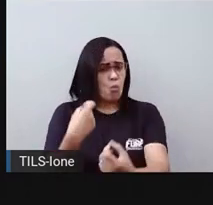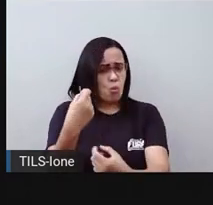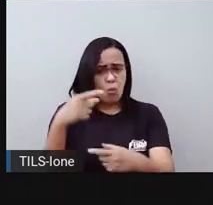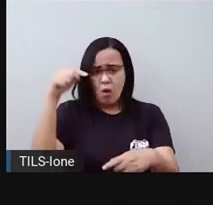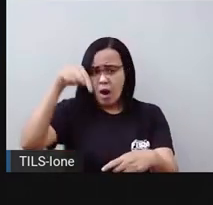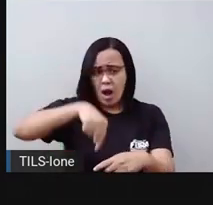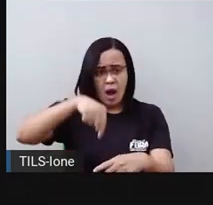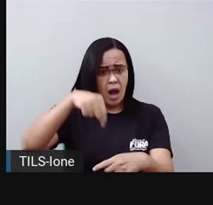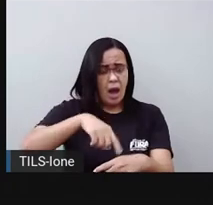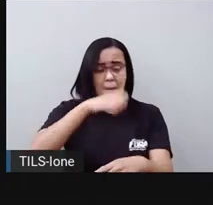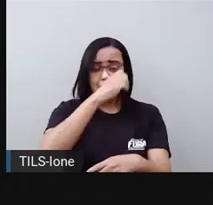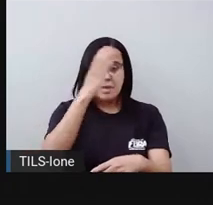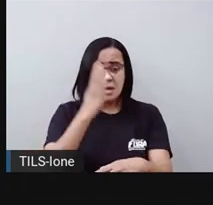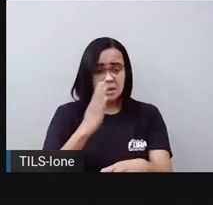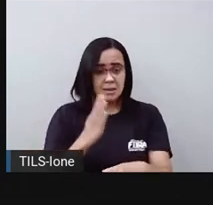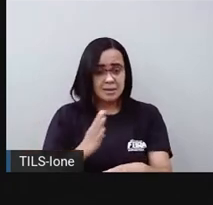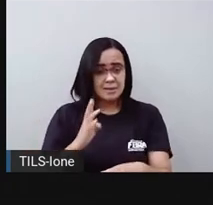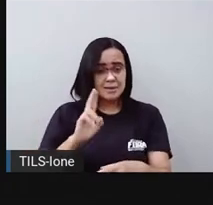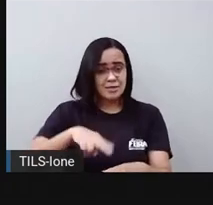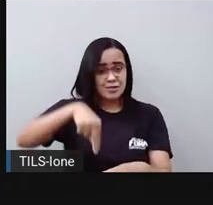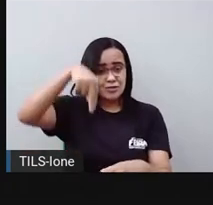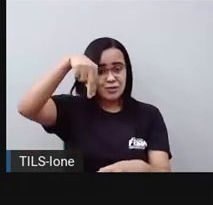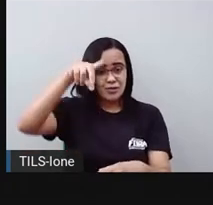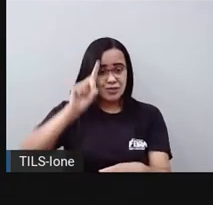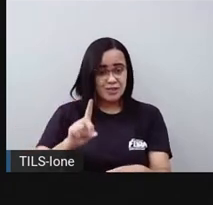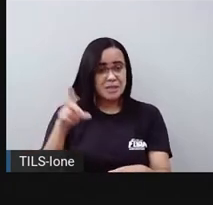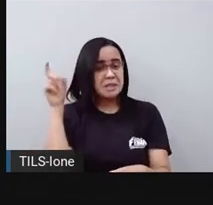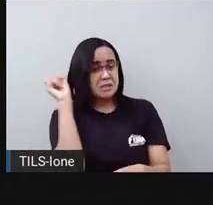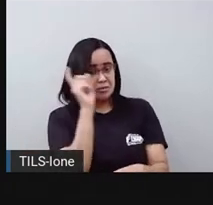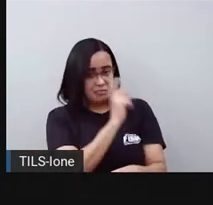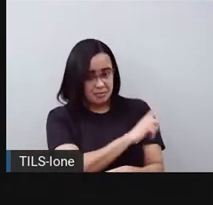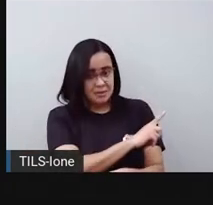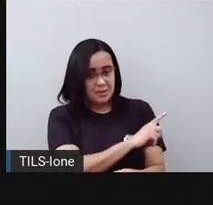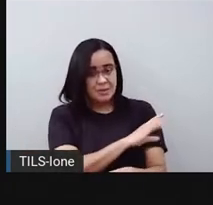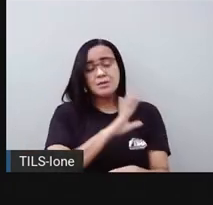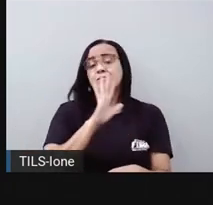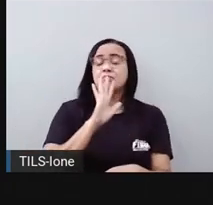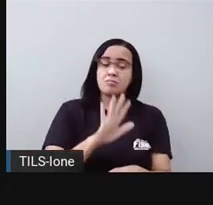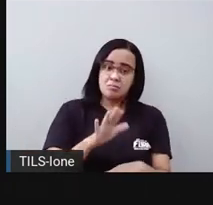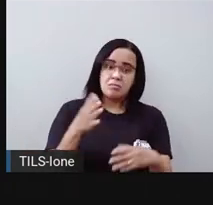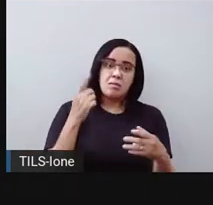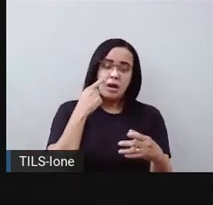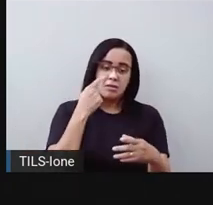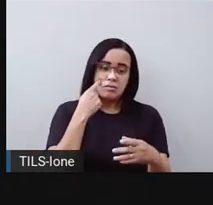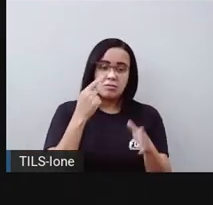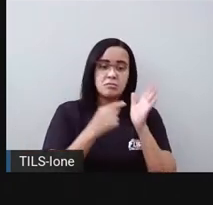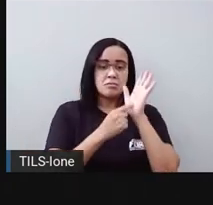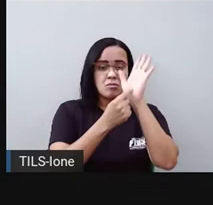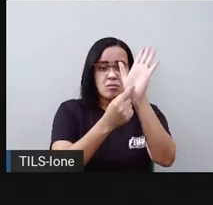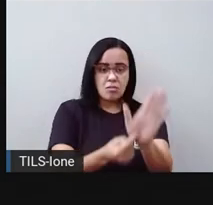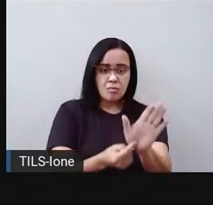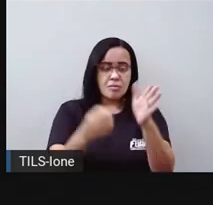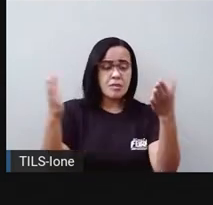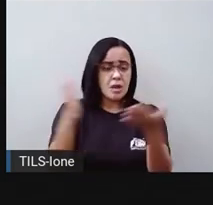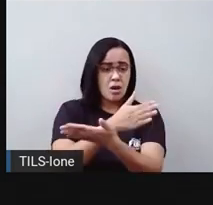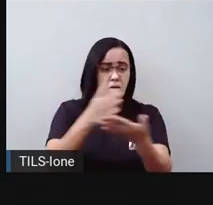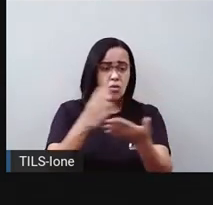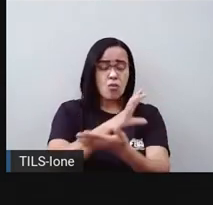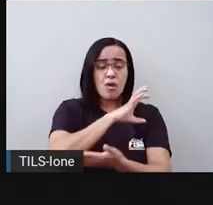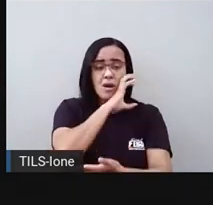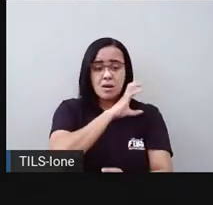Nordeste, que é onde a gente mora. Mas eu queria ver com vocês agora algumas possibilidades de